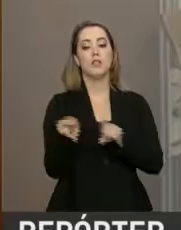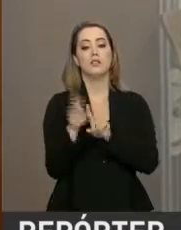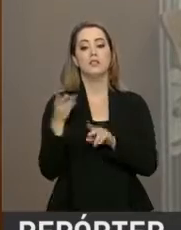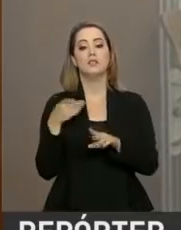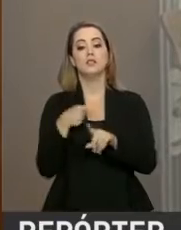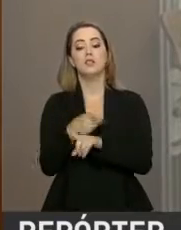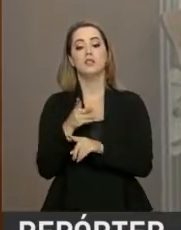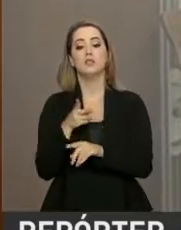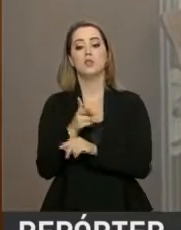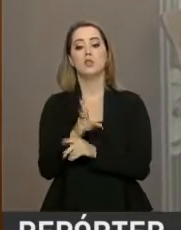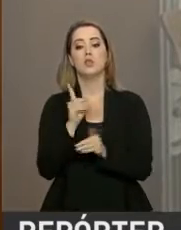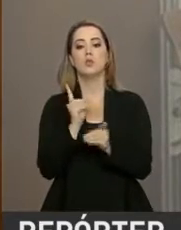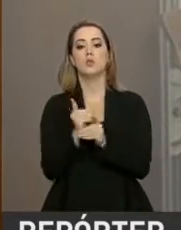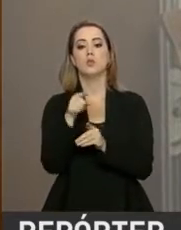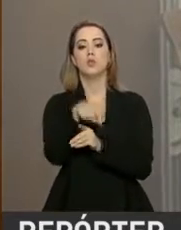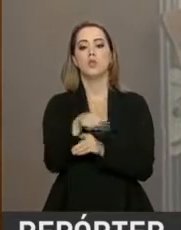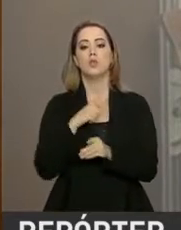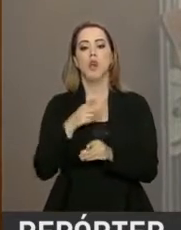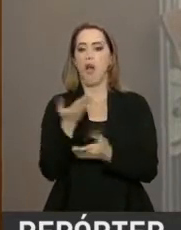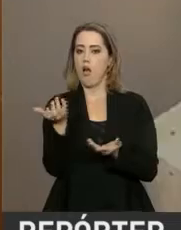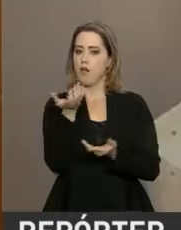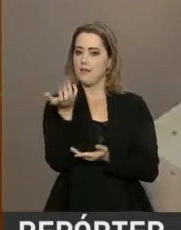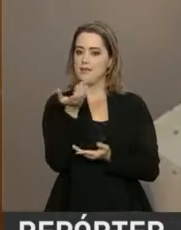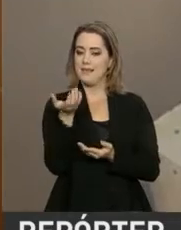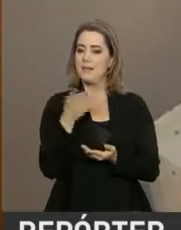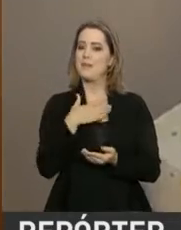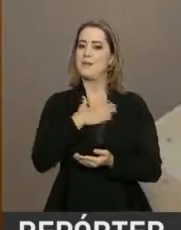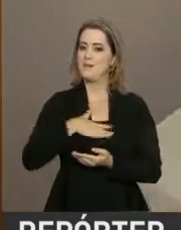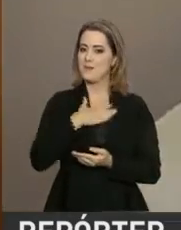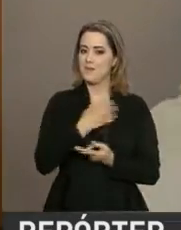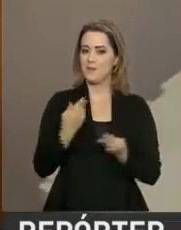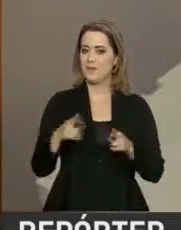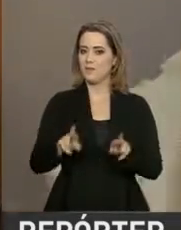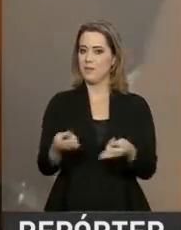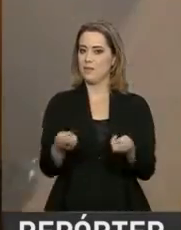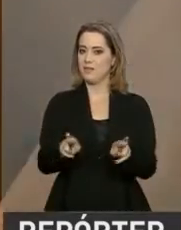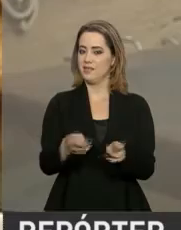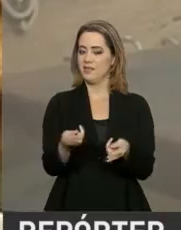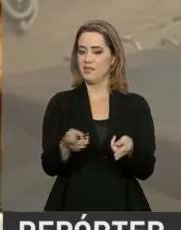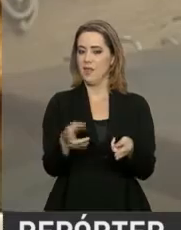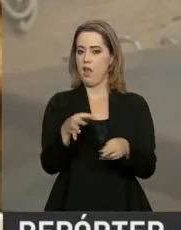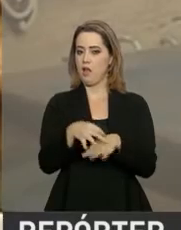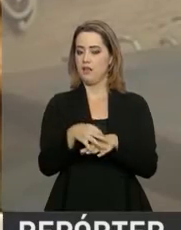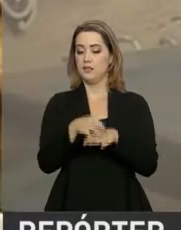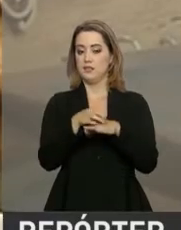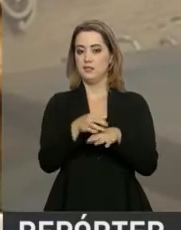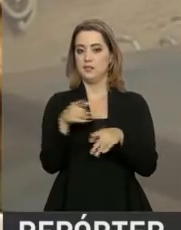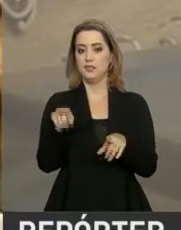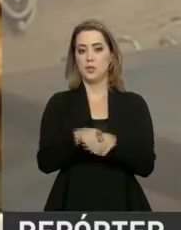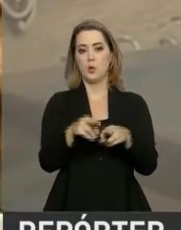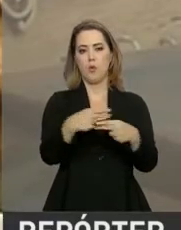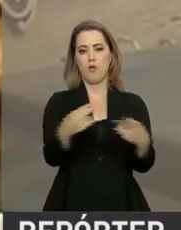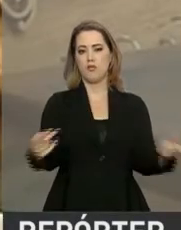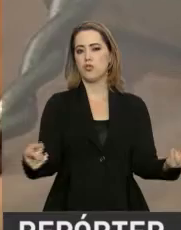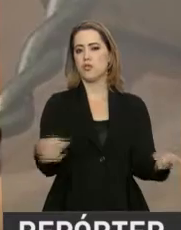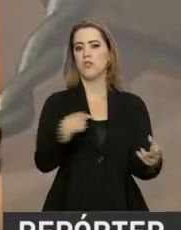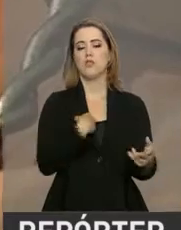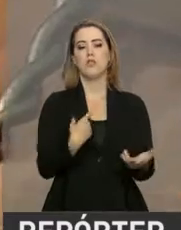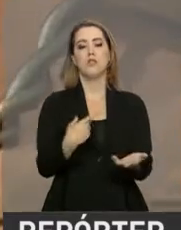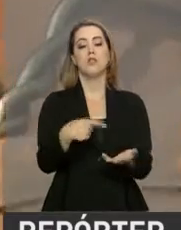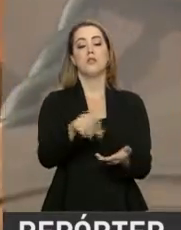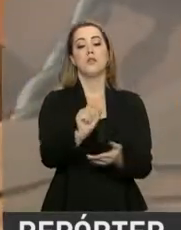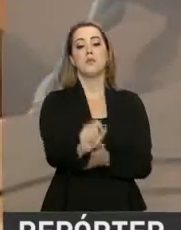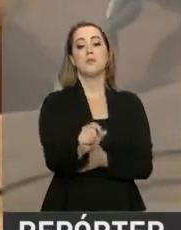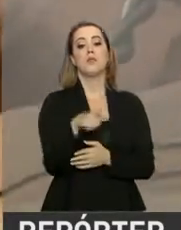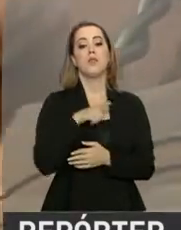o interesse de quem não dispensa um bom churrasco. Em 25 anos de profissão, já criou mais de 1000 modelos. Esse